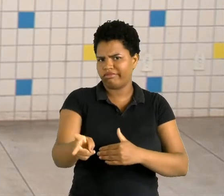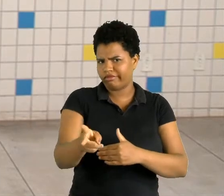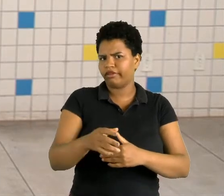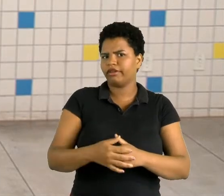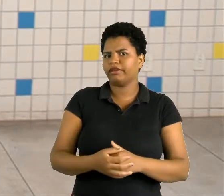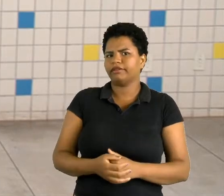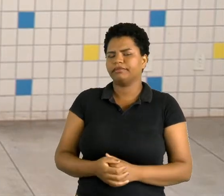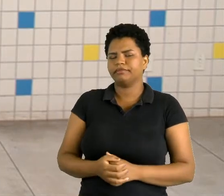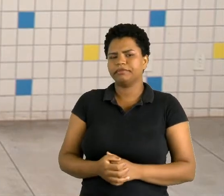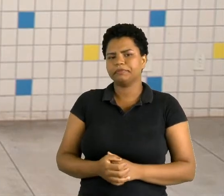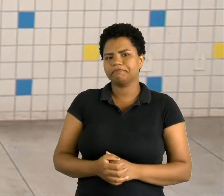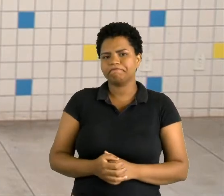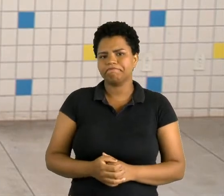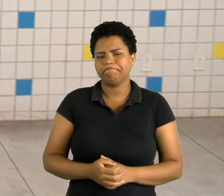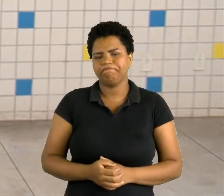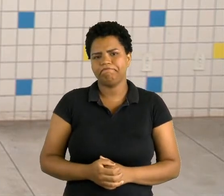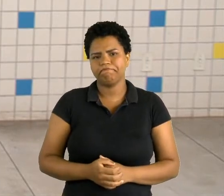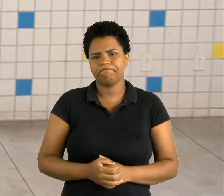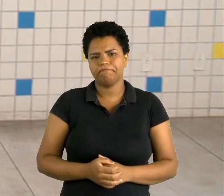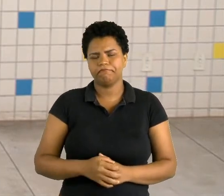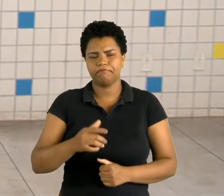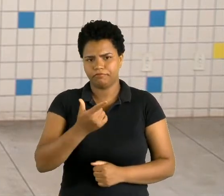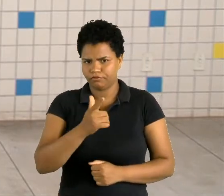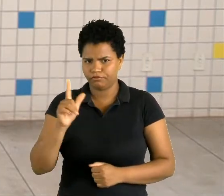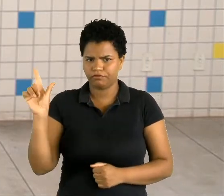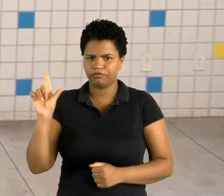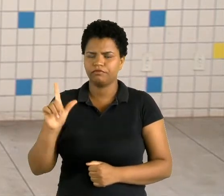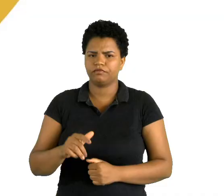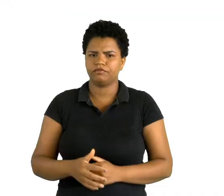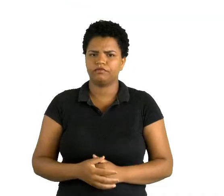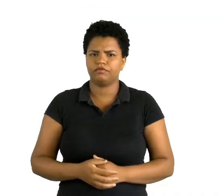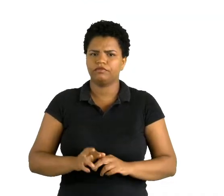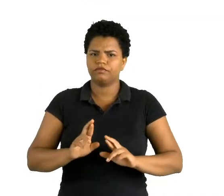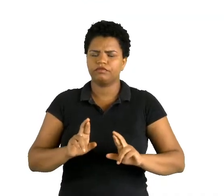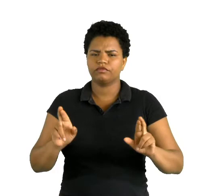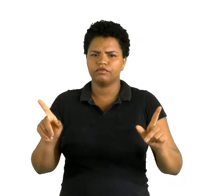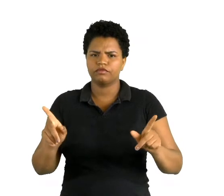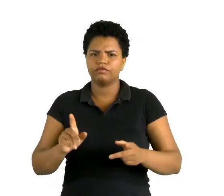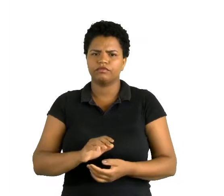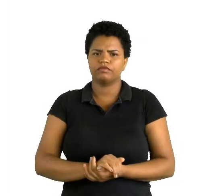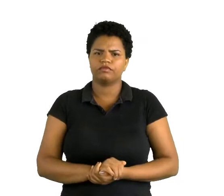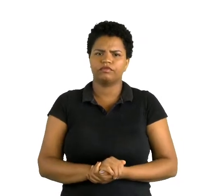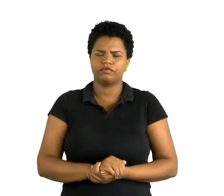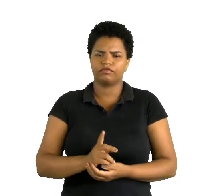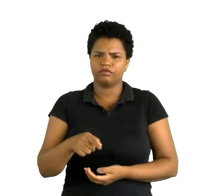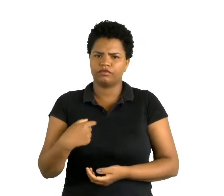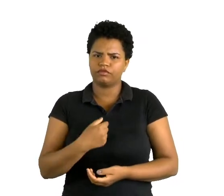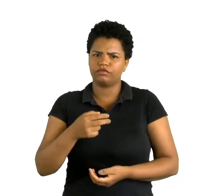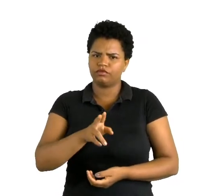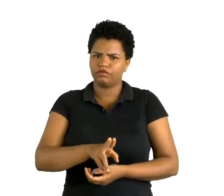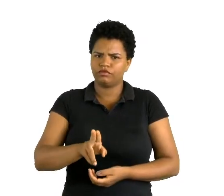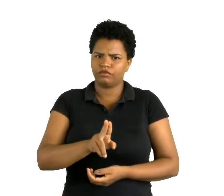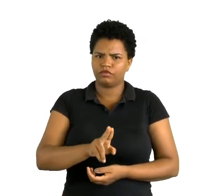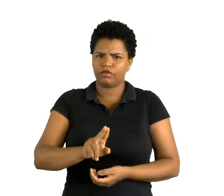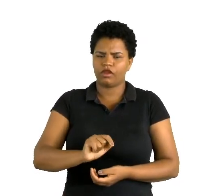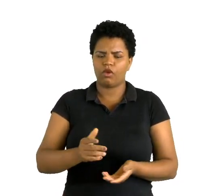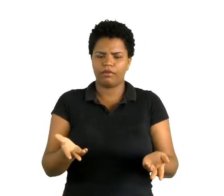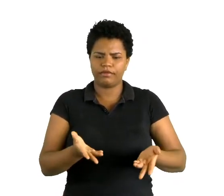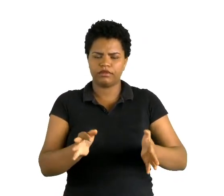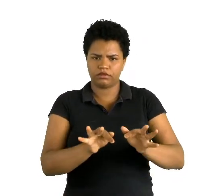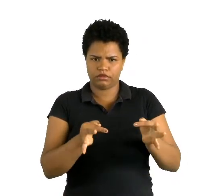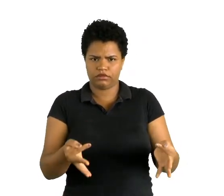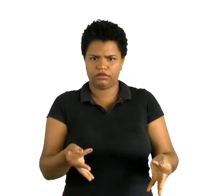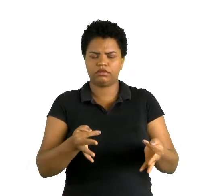muita frequência, né? A outra diferença, que no caso que nós utilizamos o simple present, é para